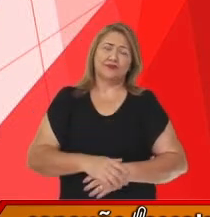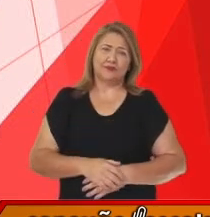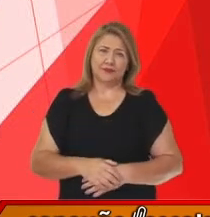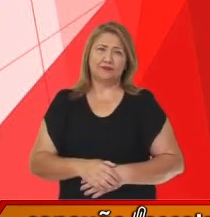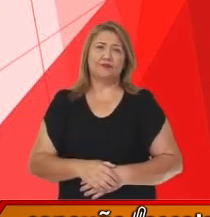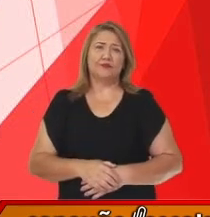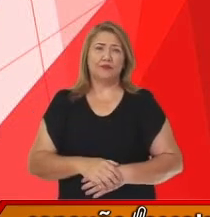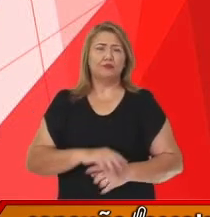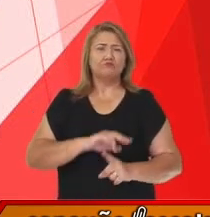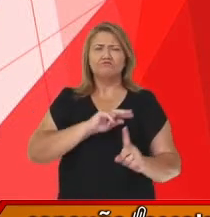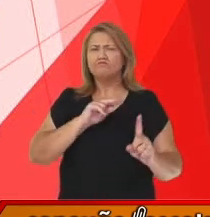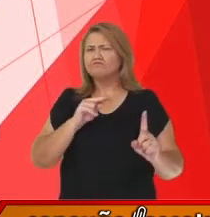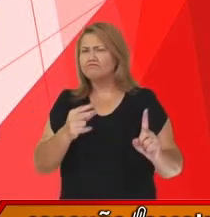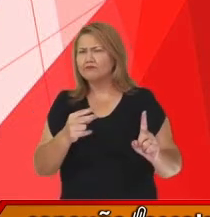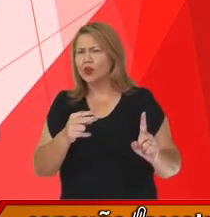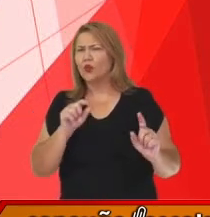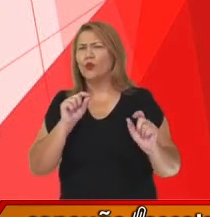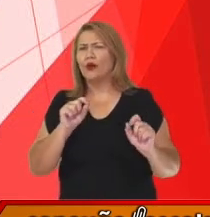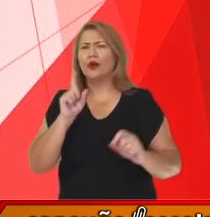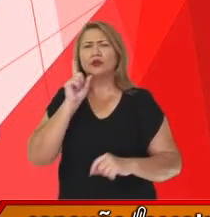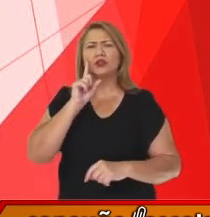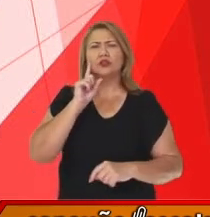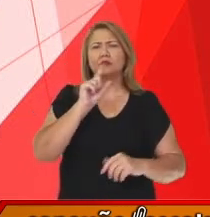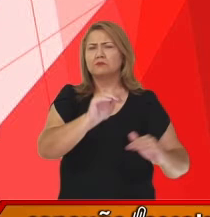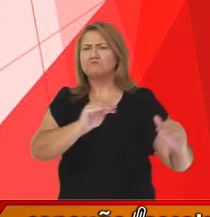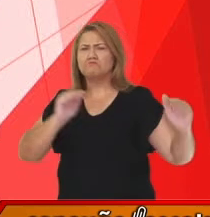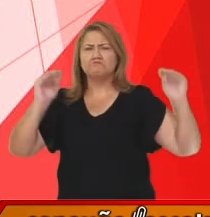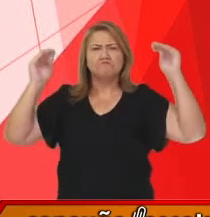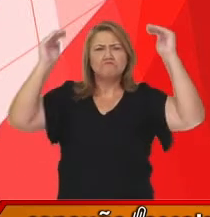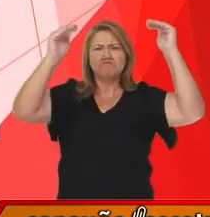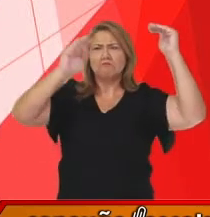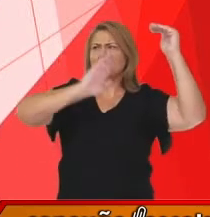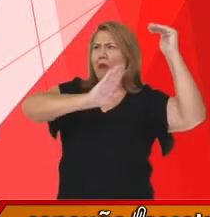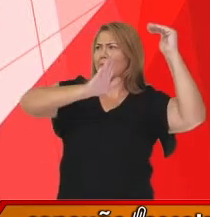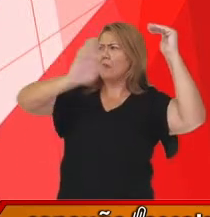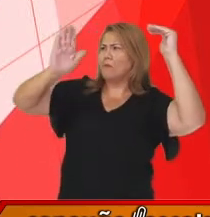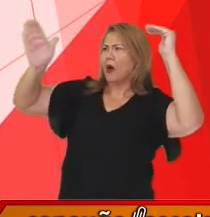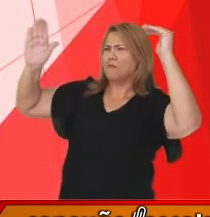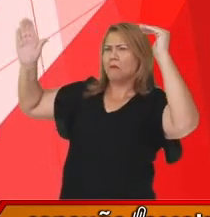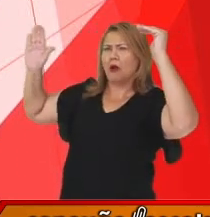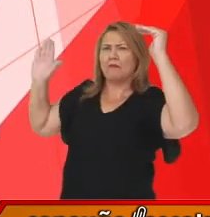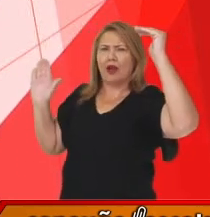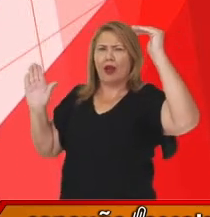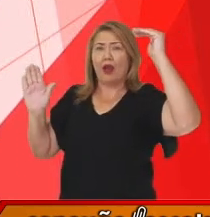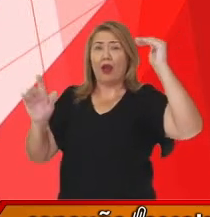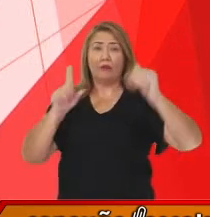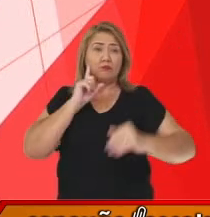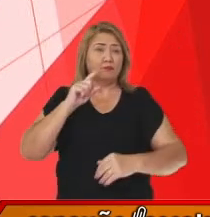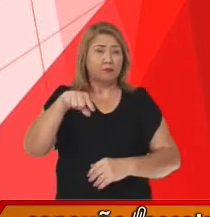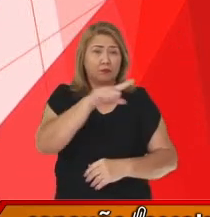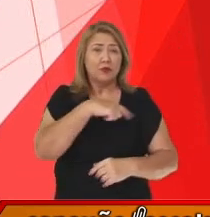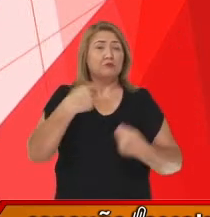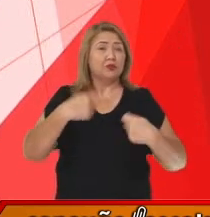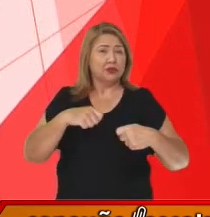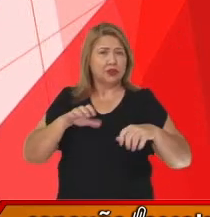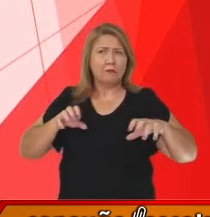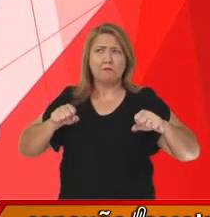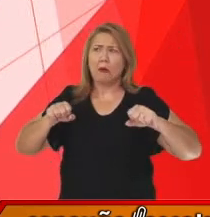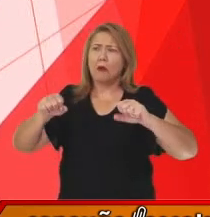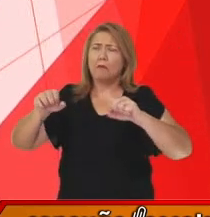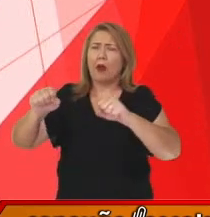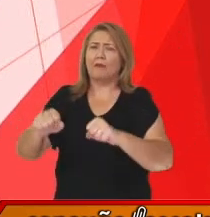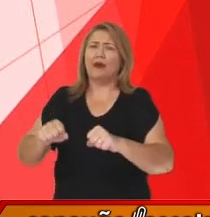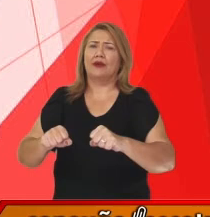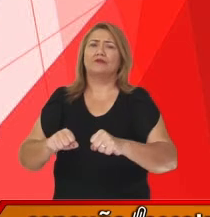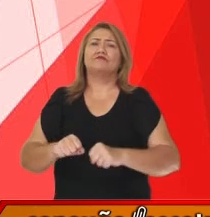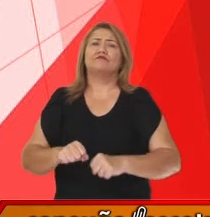perspectiva, né, de que os estadunidenses eles estão acima dos outros e eles precisam então conquistar, e